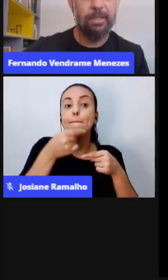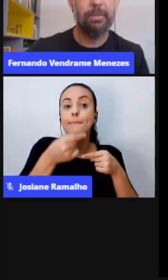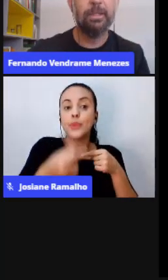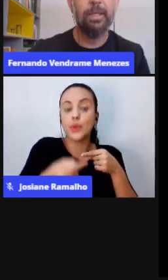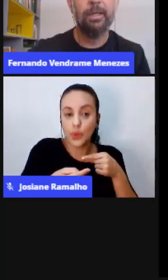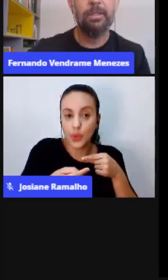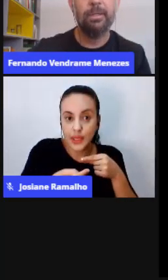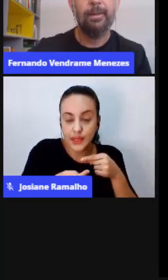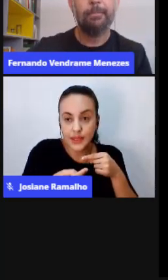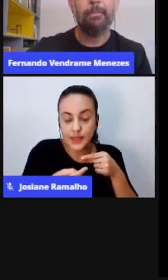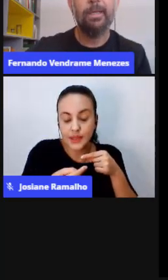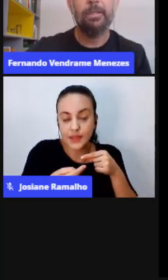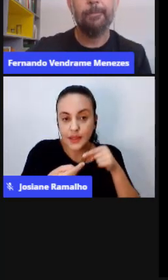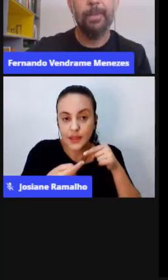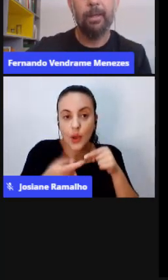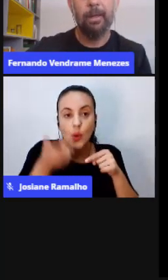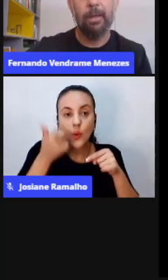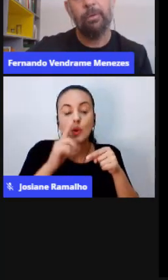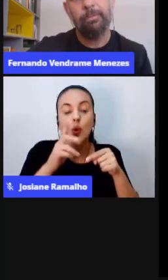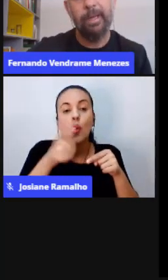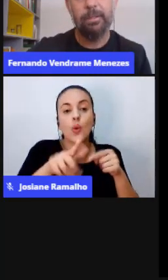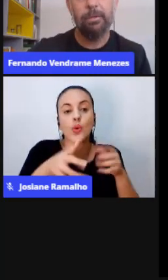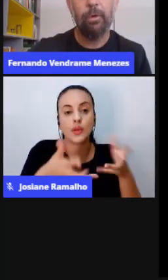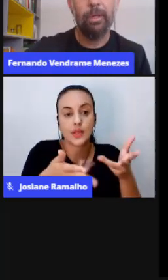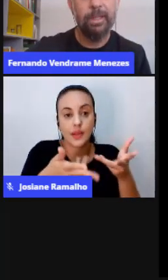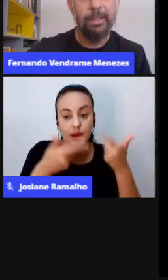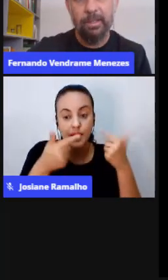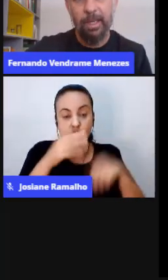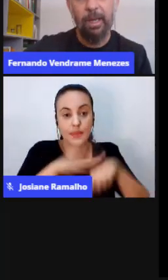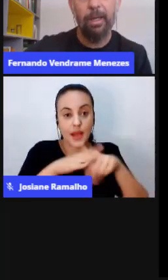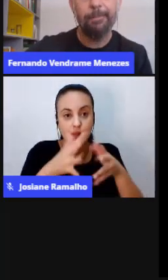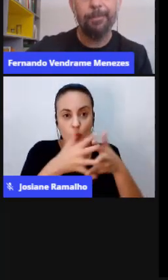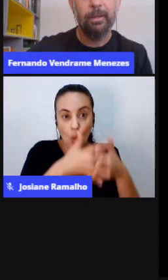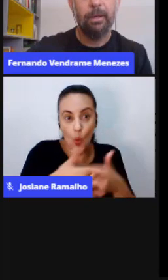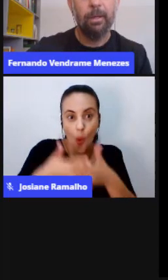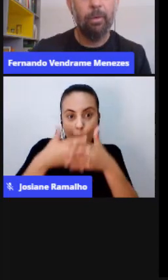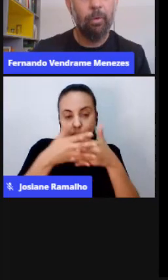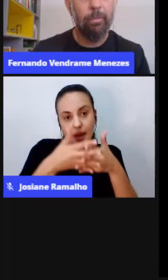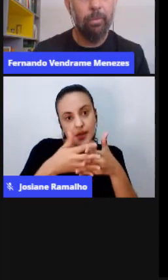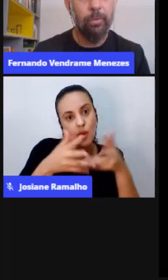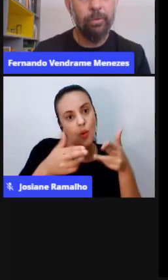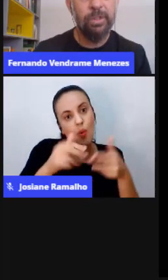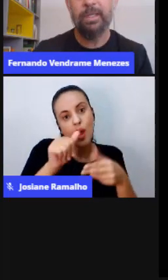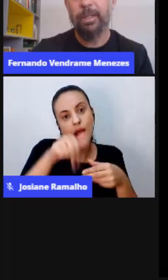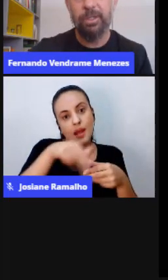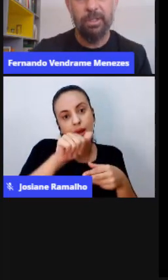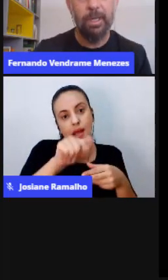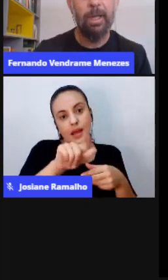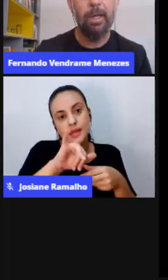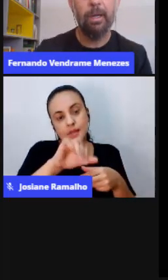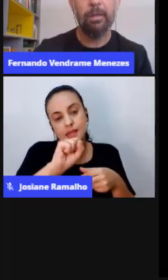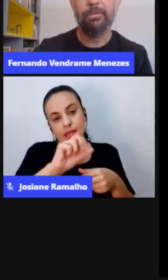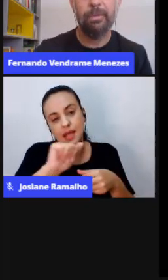em outras habilidades mais complexas, como analisar, como sintetizar,